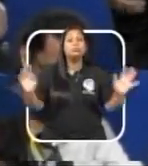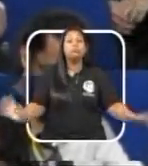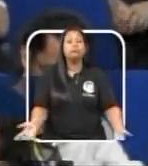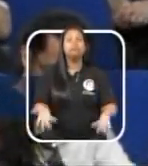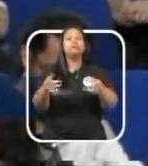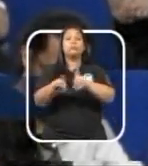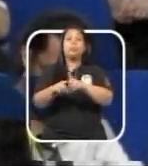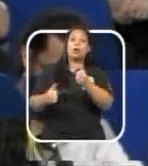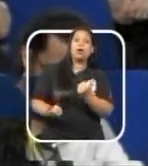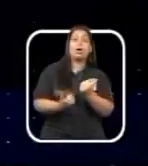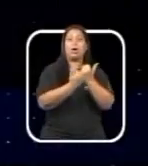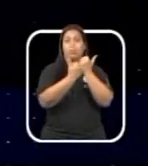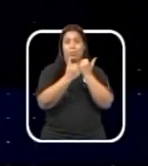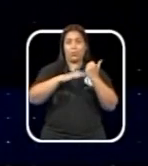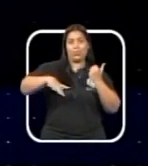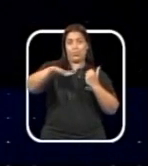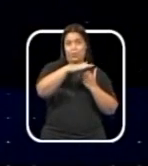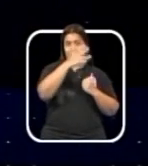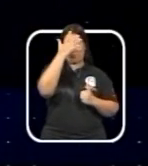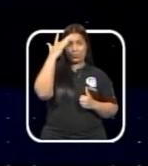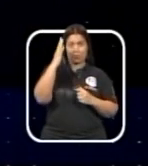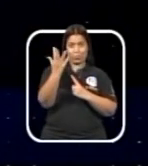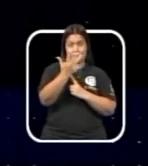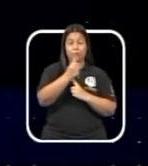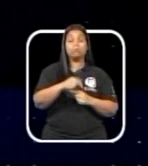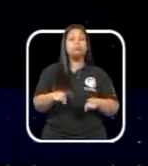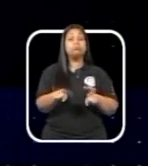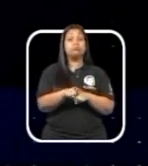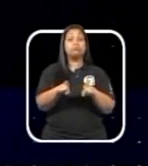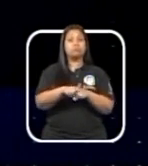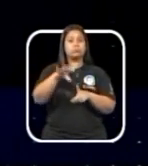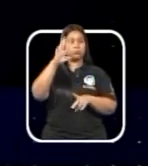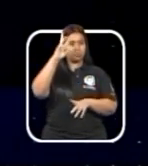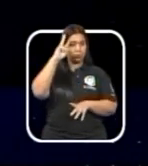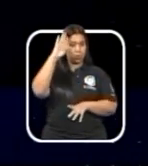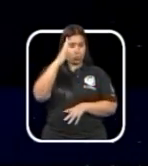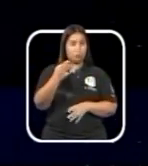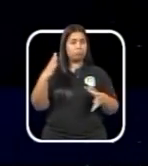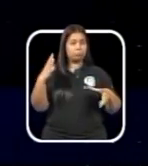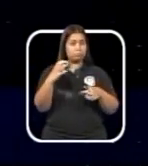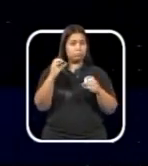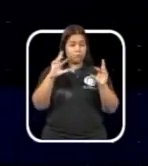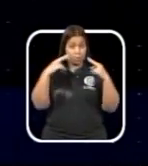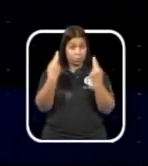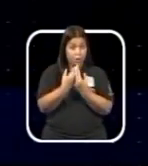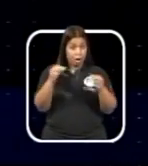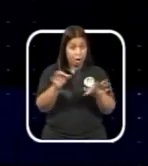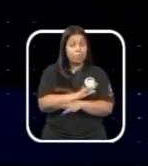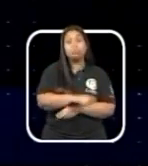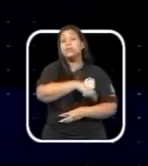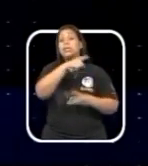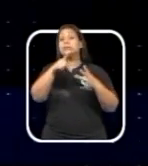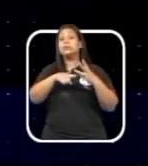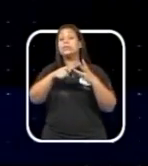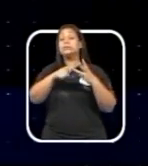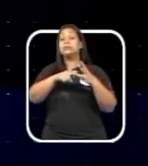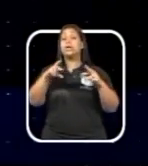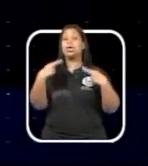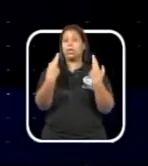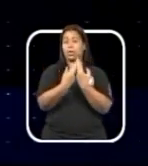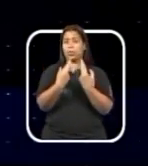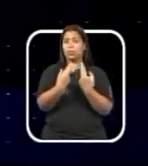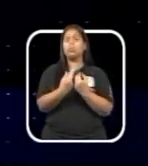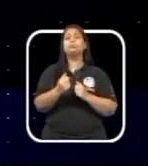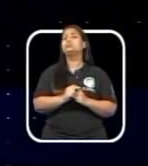e apoio financeiro ao setor. Assim que terminou a sessão ordinária, os vereadores realizaram a terceira sessão extraordinária do ano,